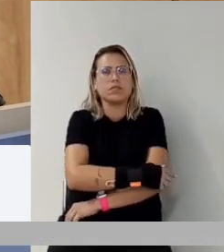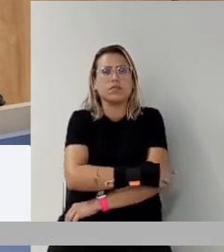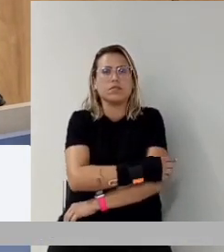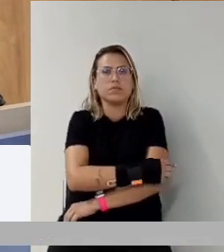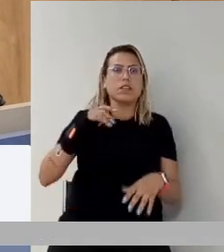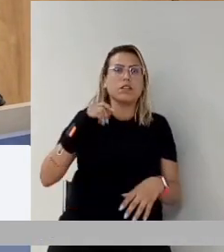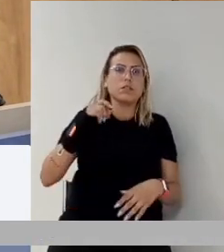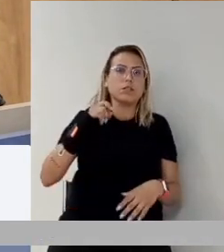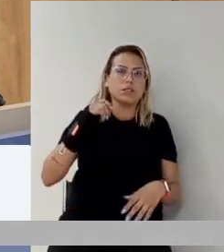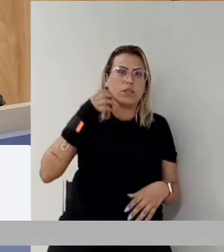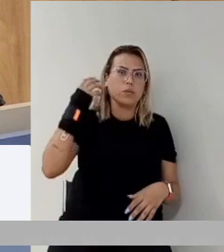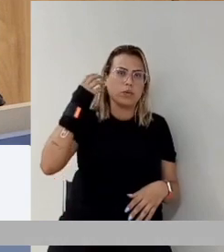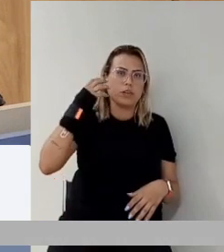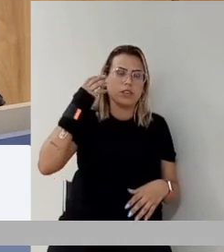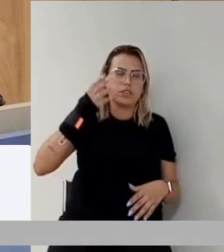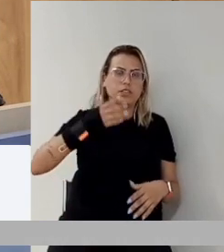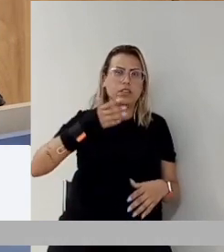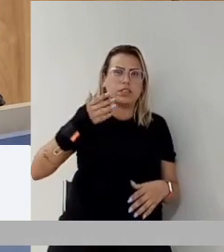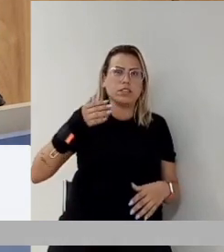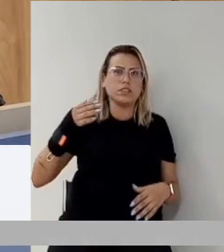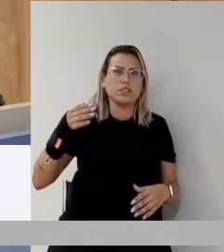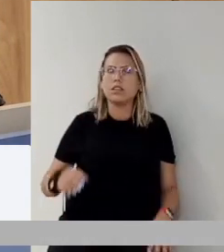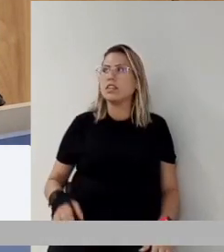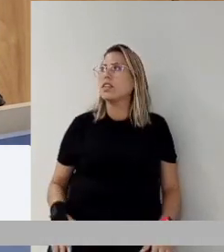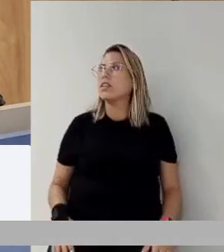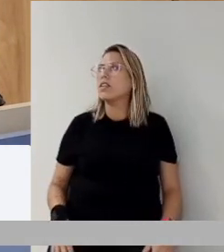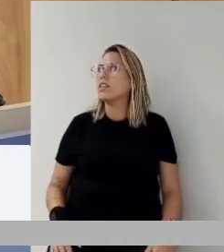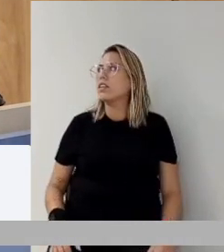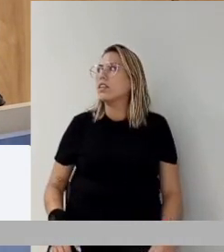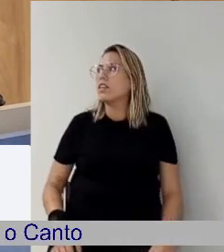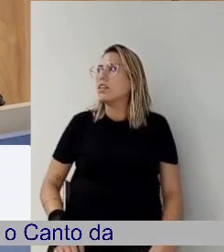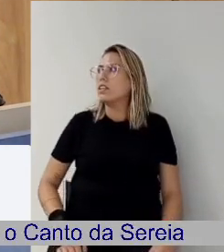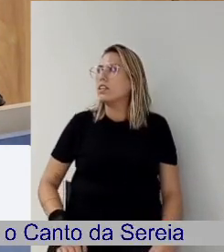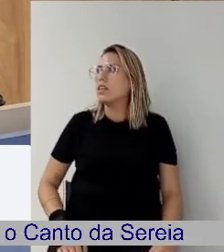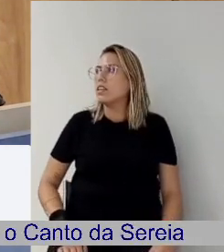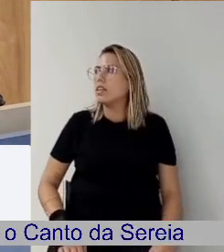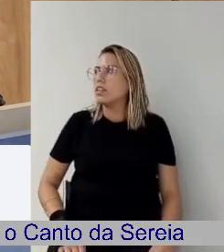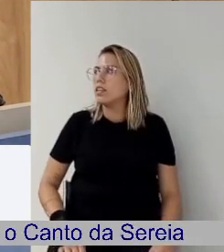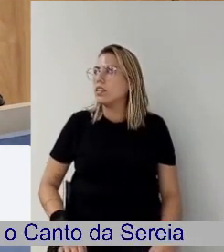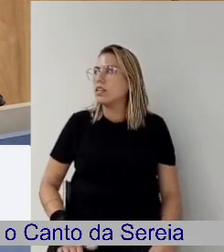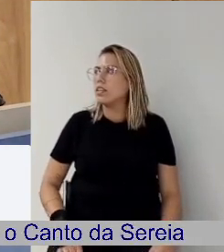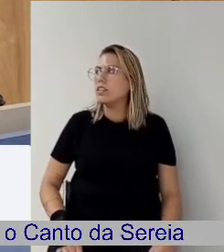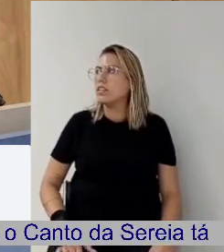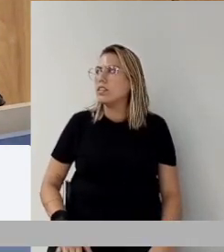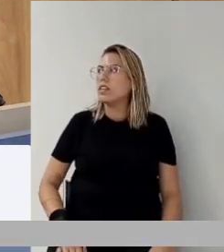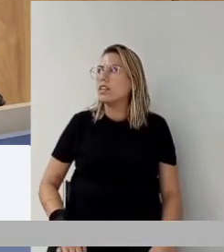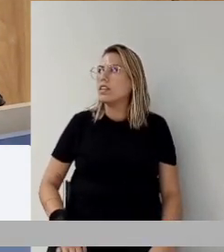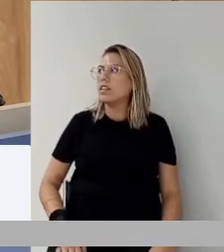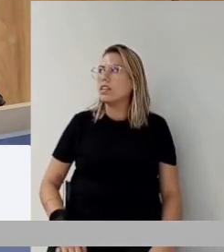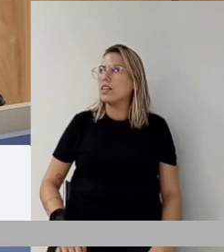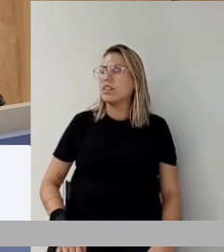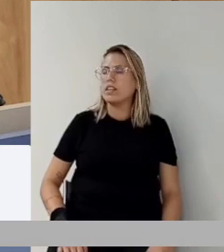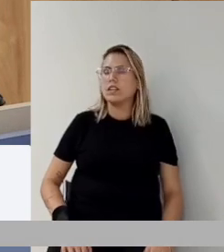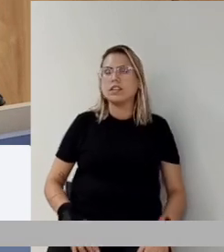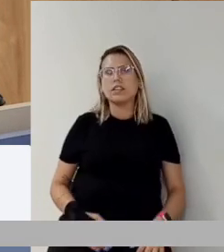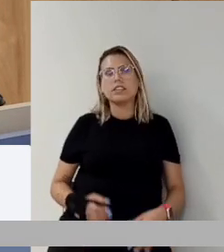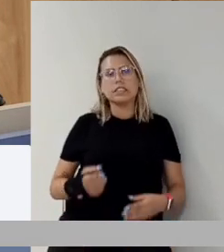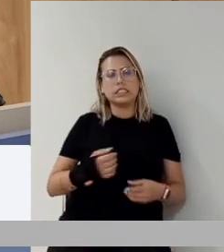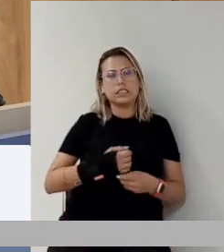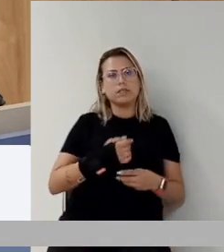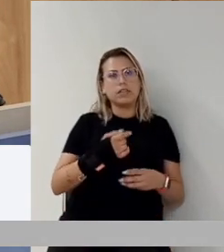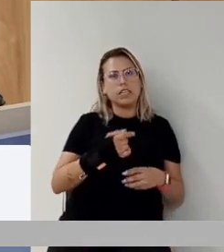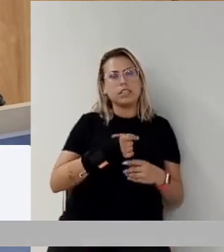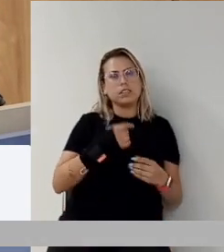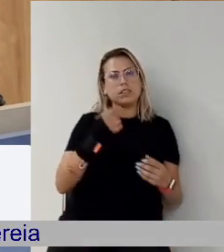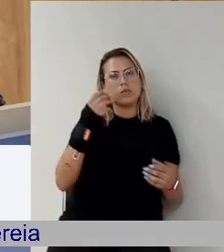Canto da Sereia tá no Google aí que é o Canto da Sereia a expressão O Canto da